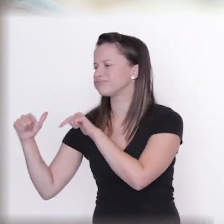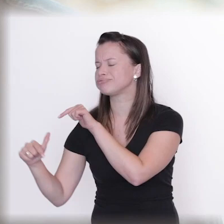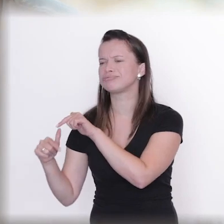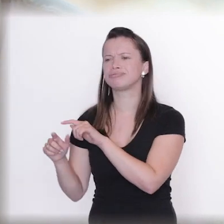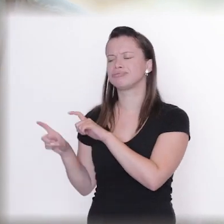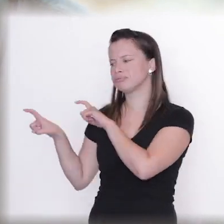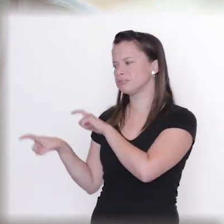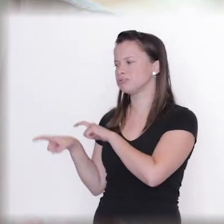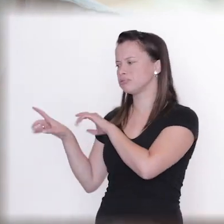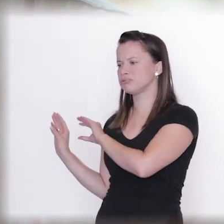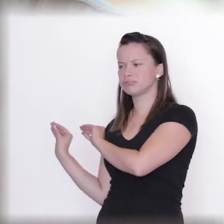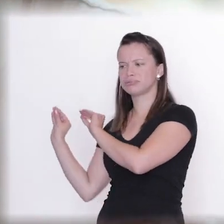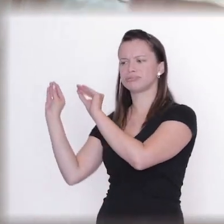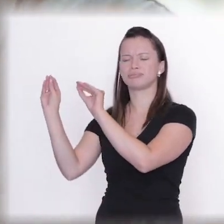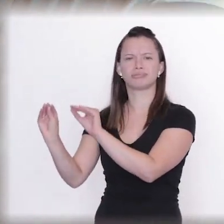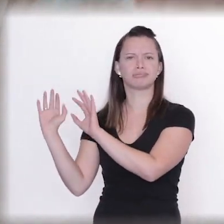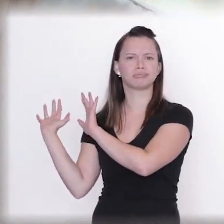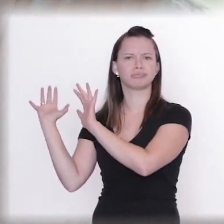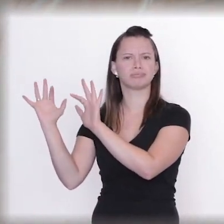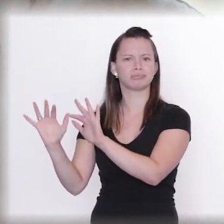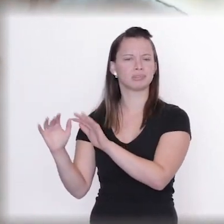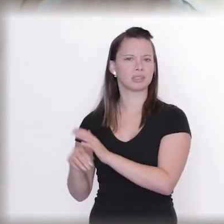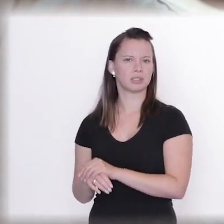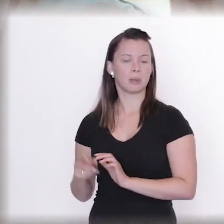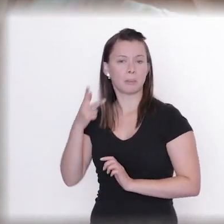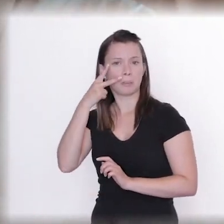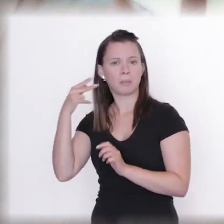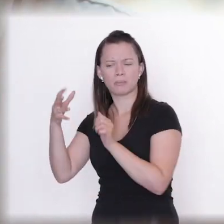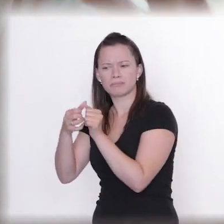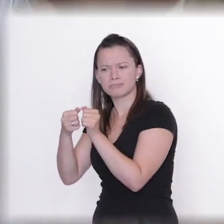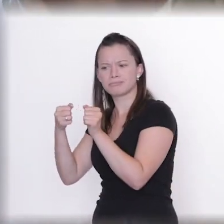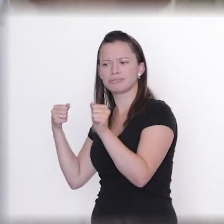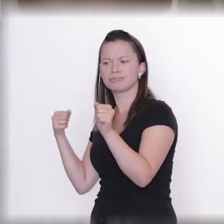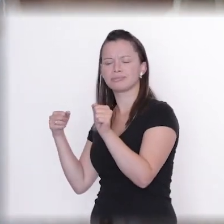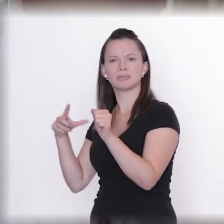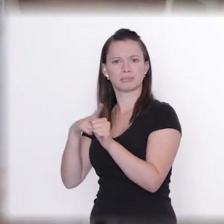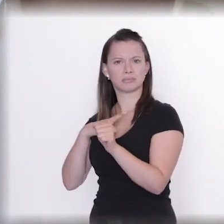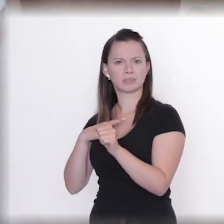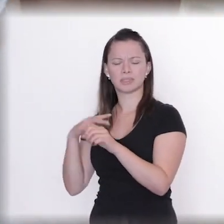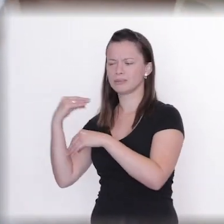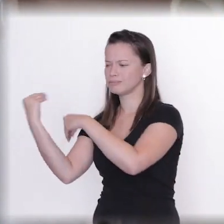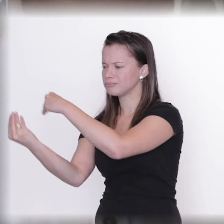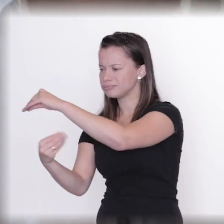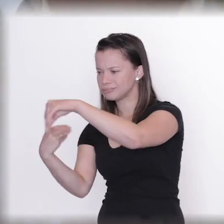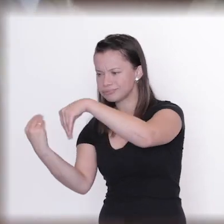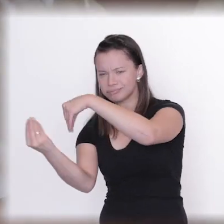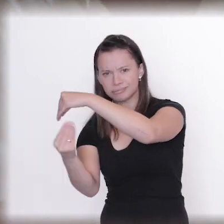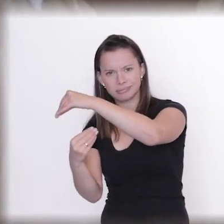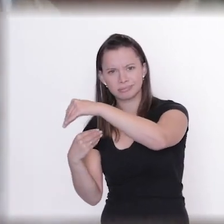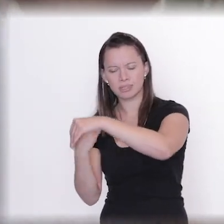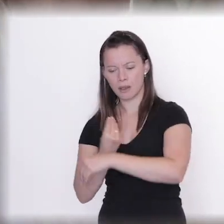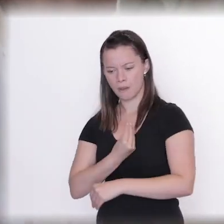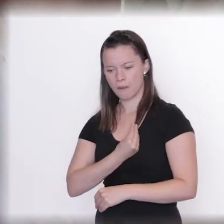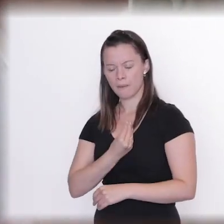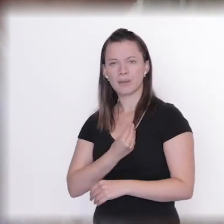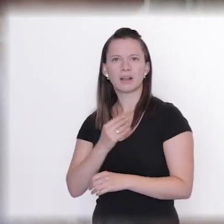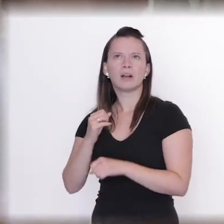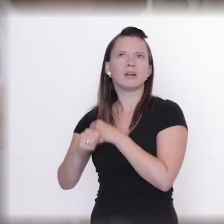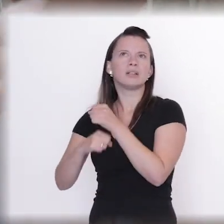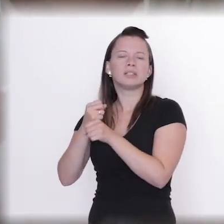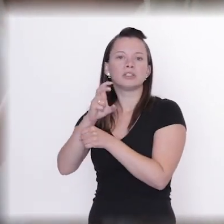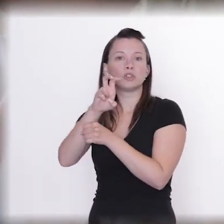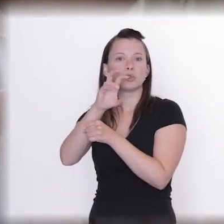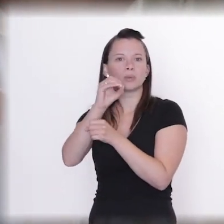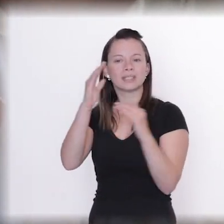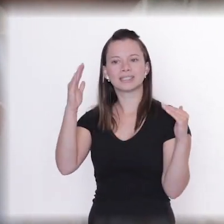indígena. Essa química de gente que chega de vários lados e que começa a produzir sua vida, década de 50, 60, 70,